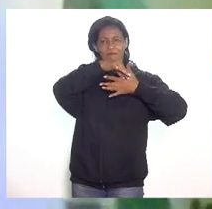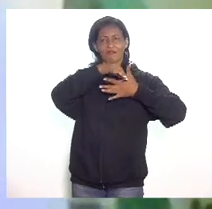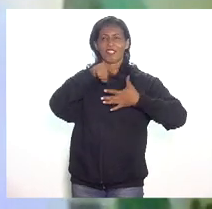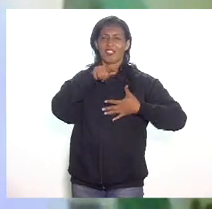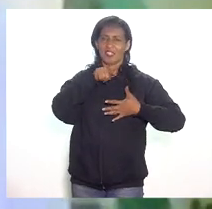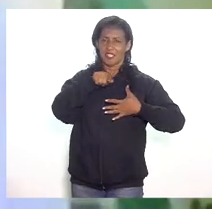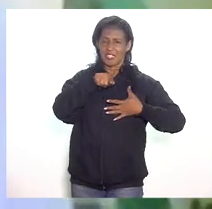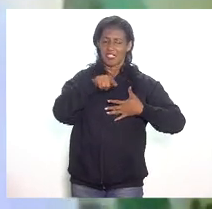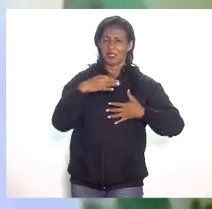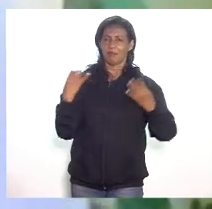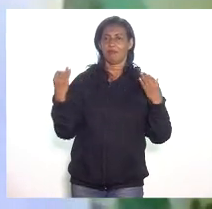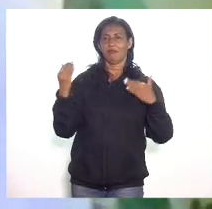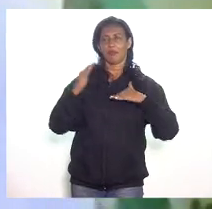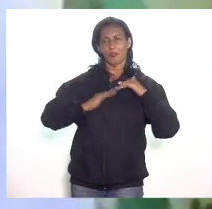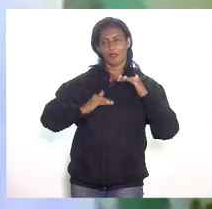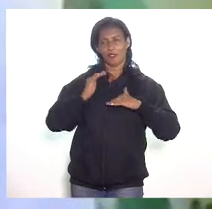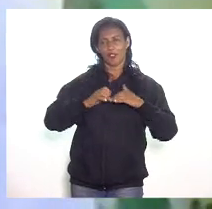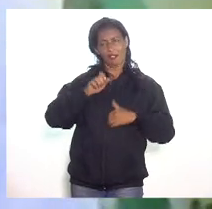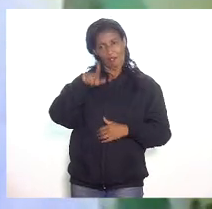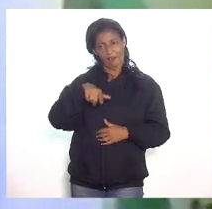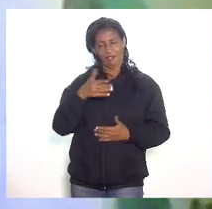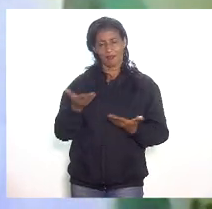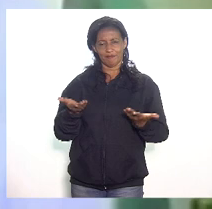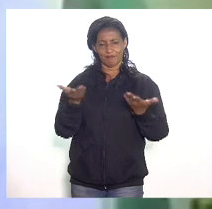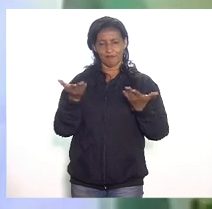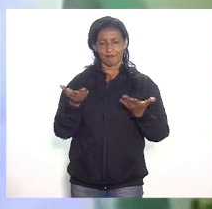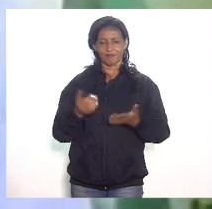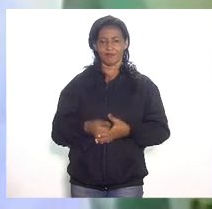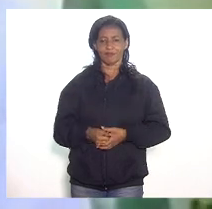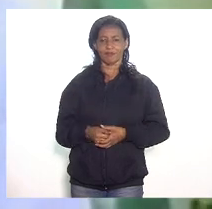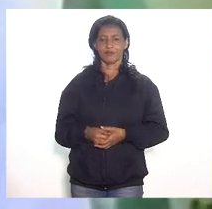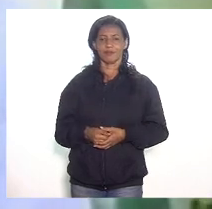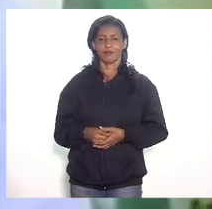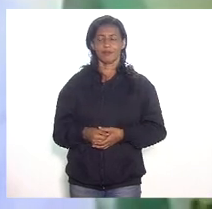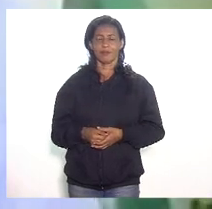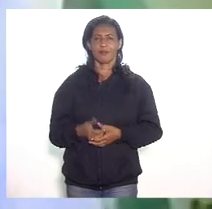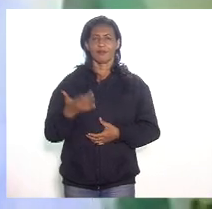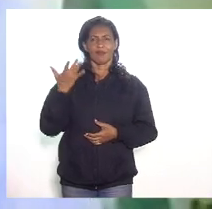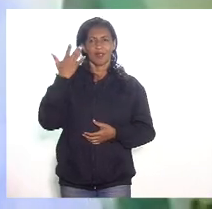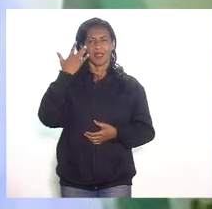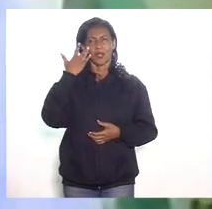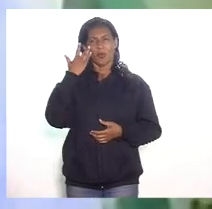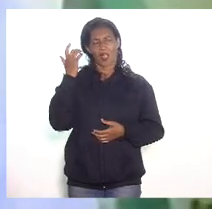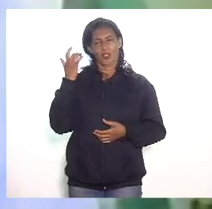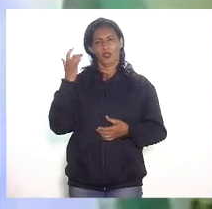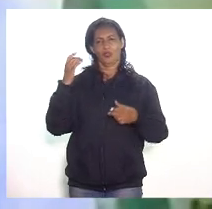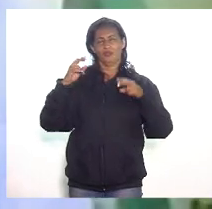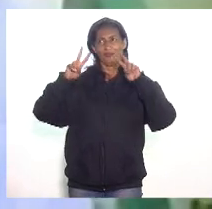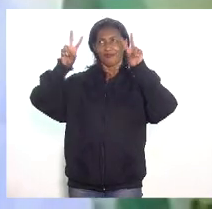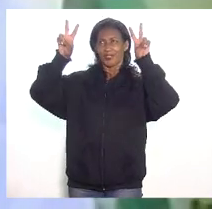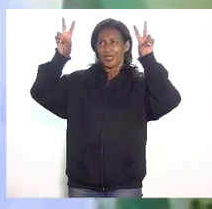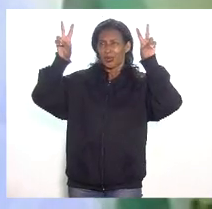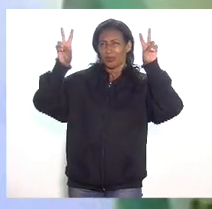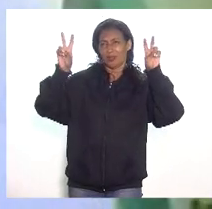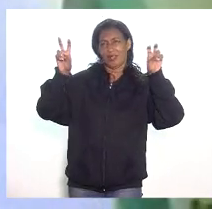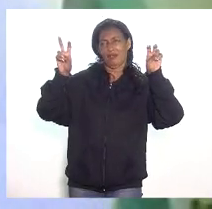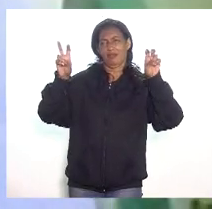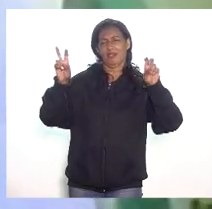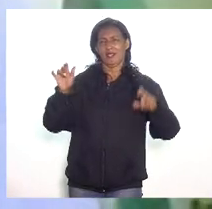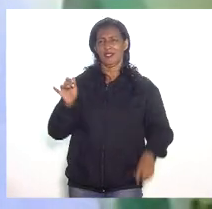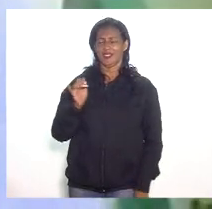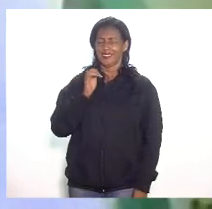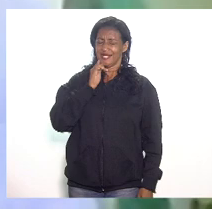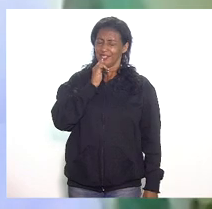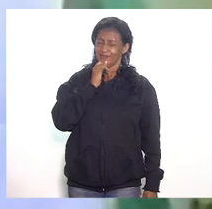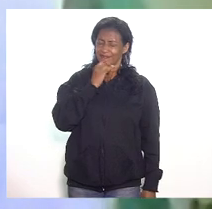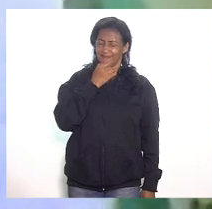Vossa Excelência é. Presidente, eu acho que o tema é constrangedor nesse momento. Nós não podemos